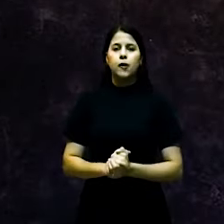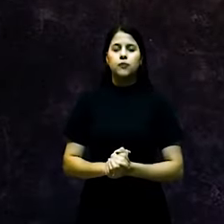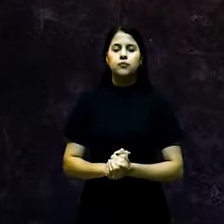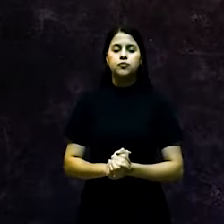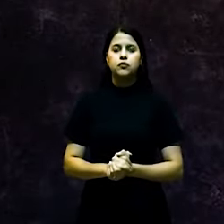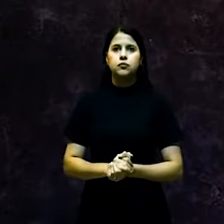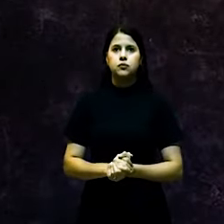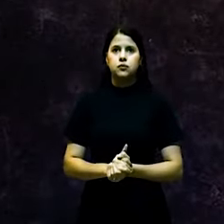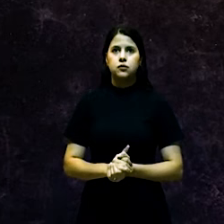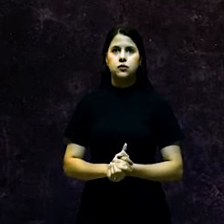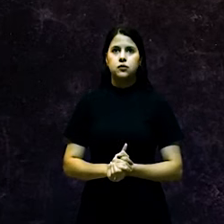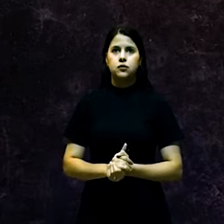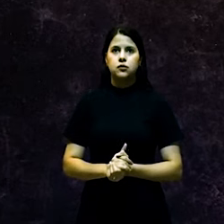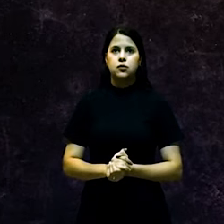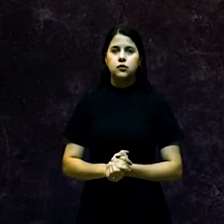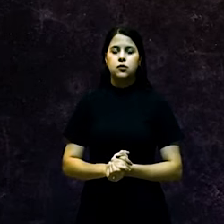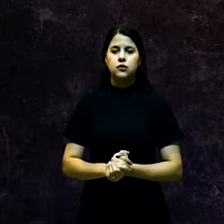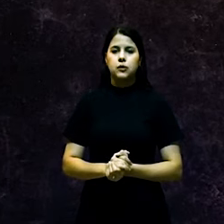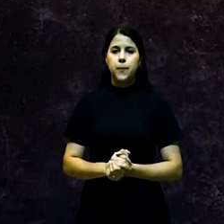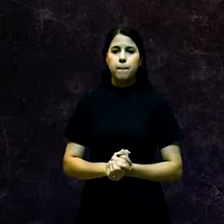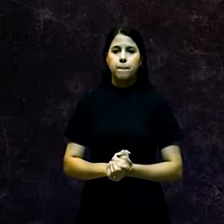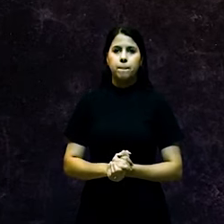versículo, versículo 17.